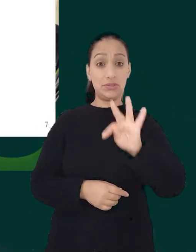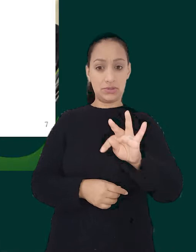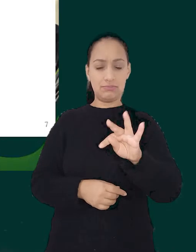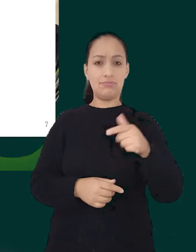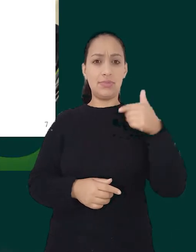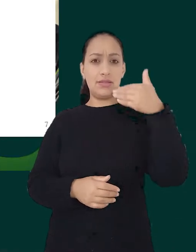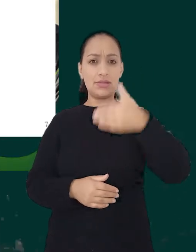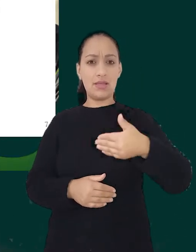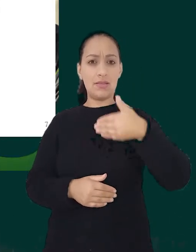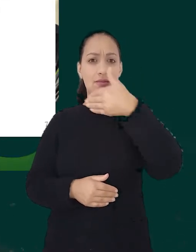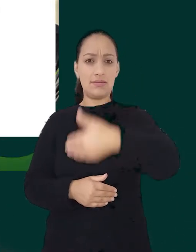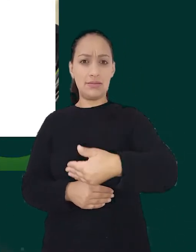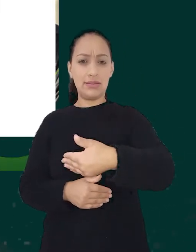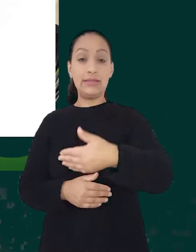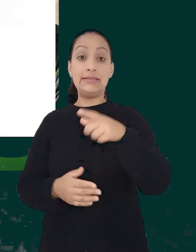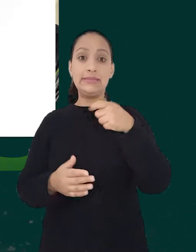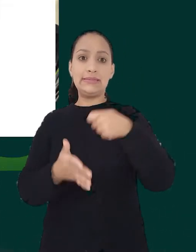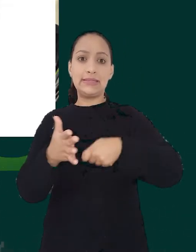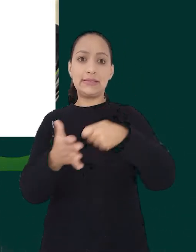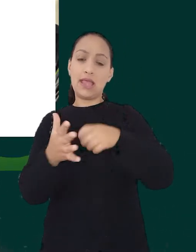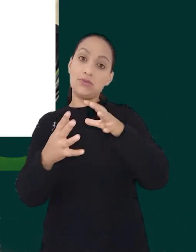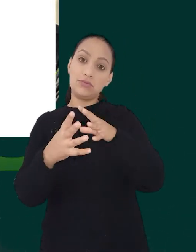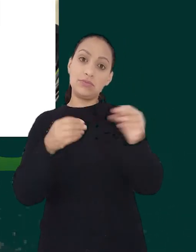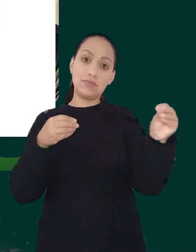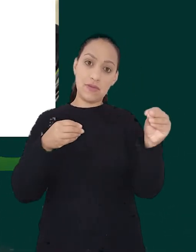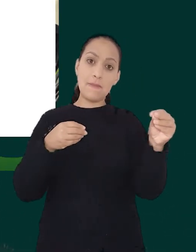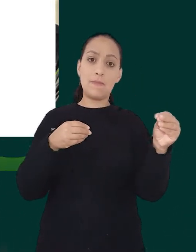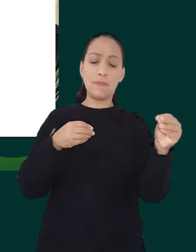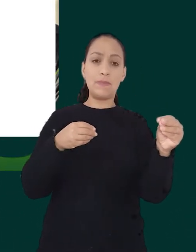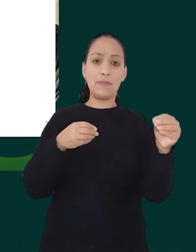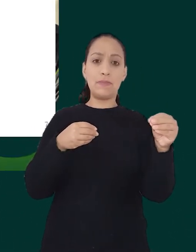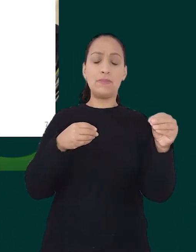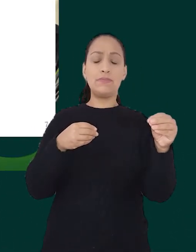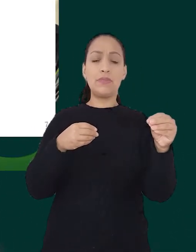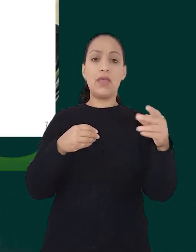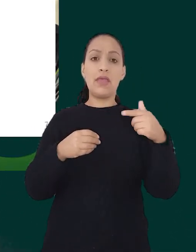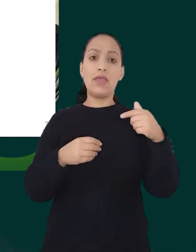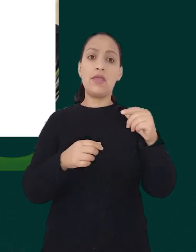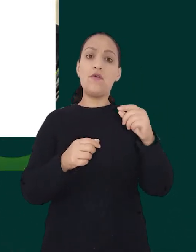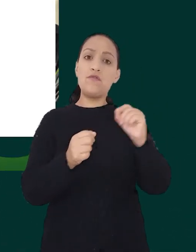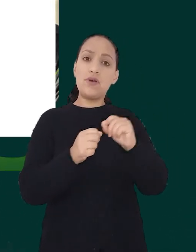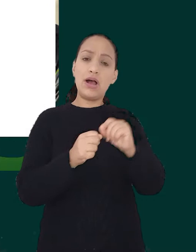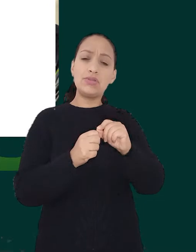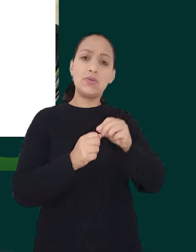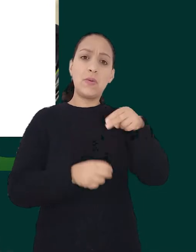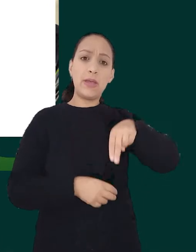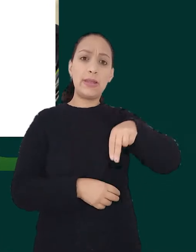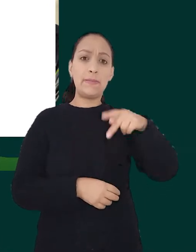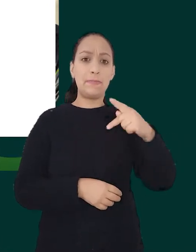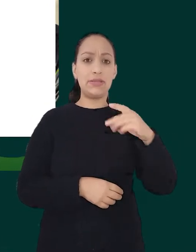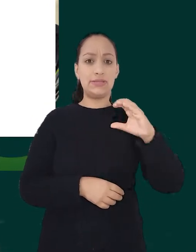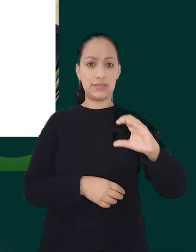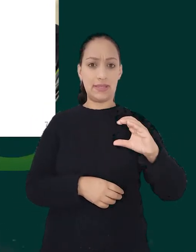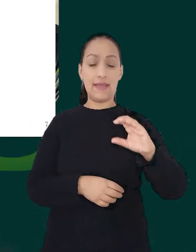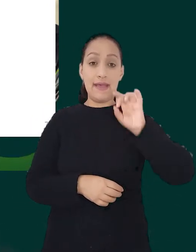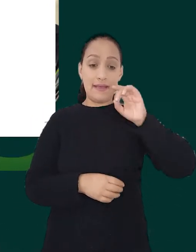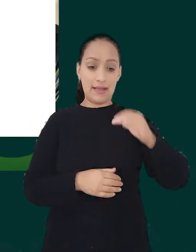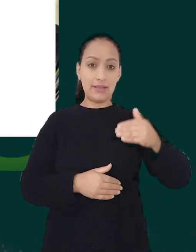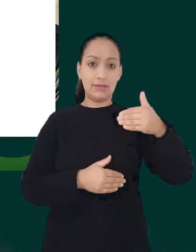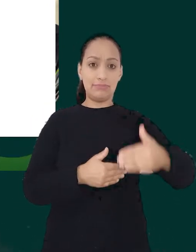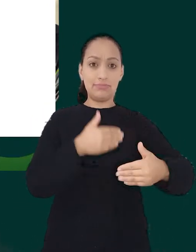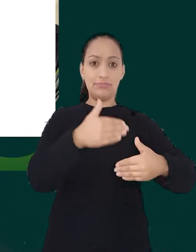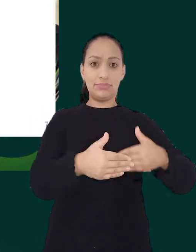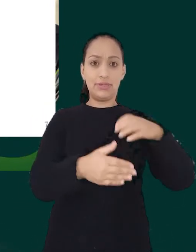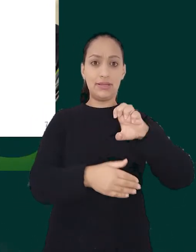me evadir, eu posso tentar escapar. Isso eu torno o meu NPC, a cada estado extra que eu